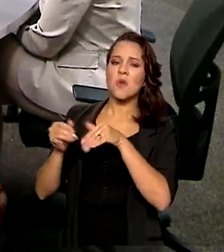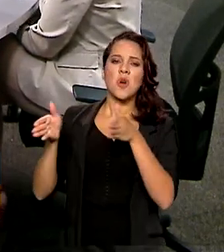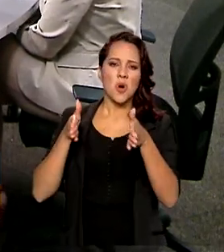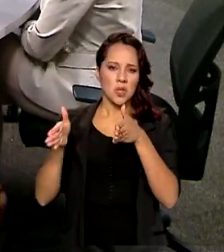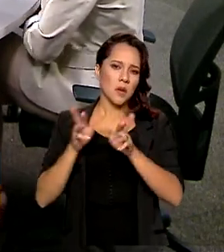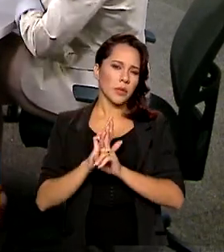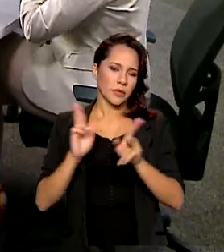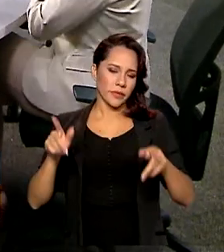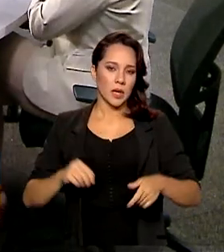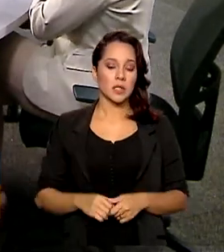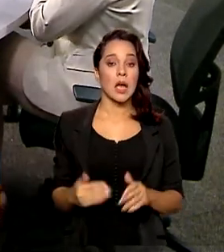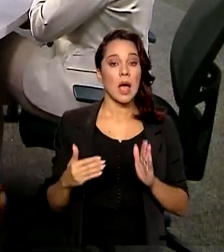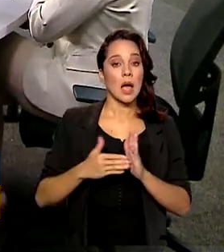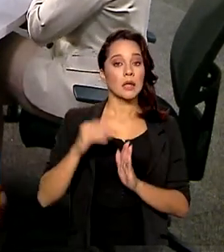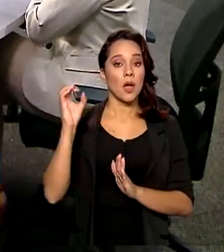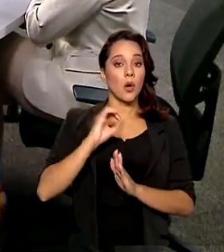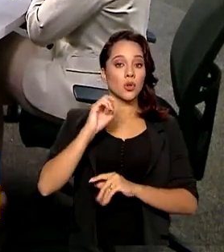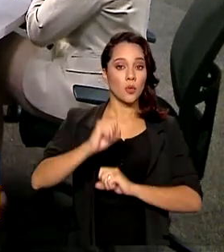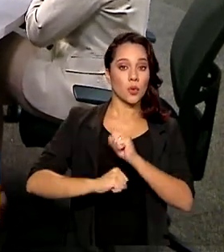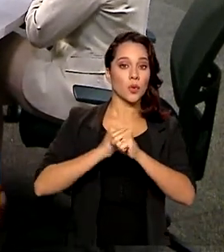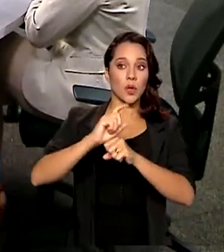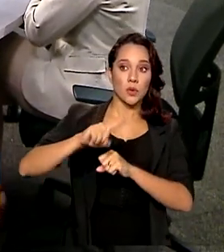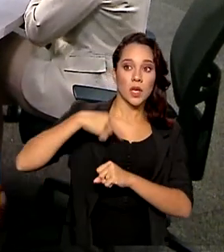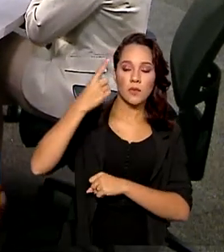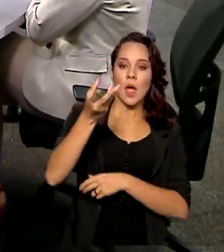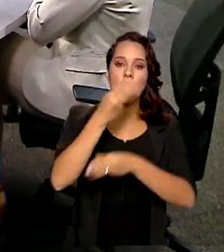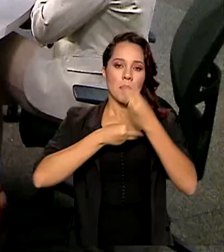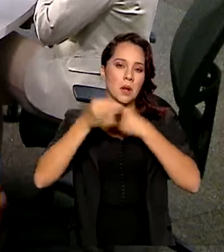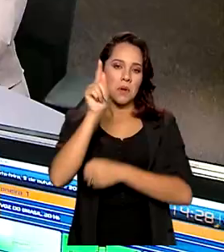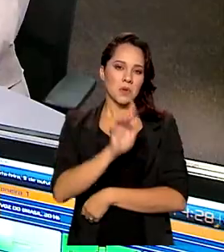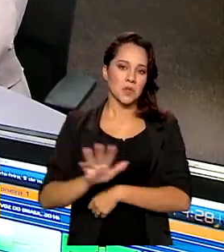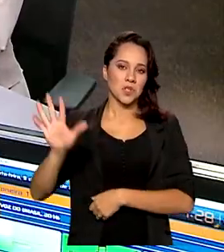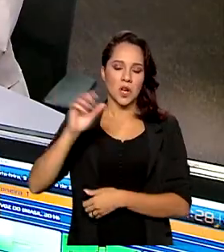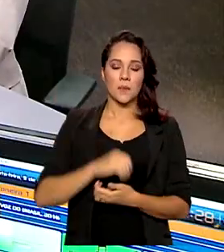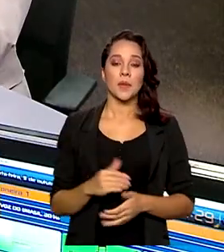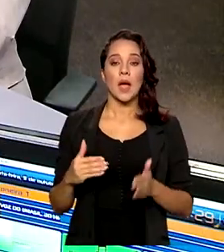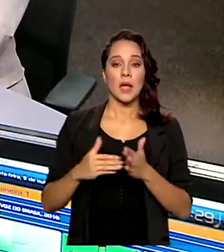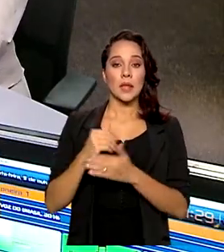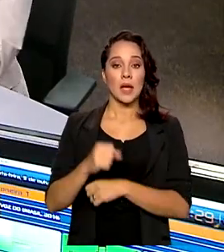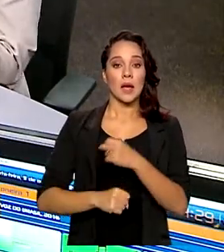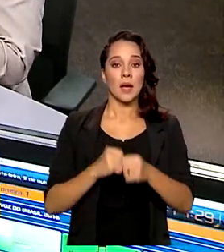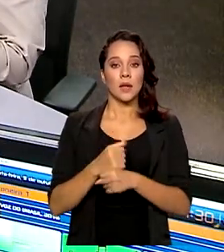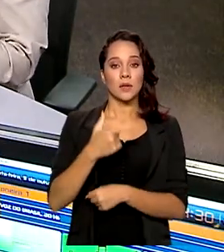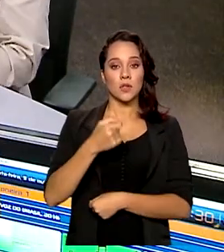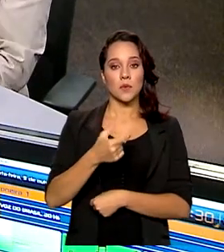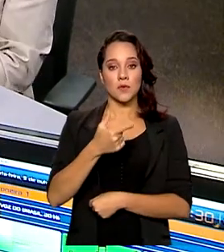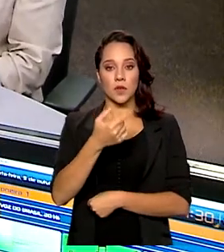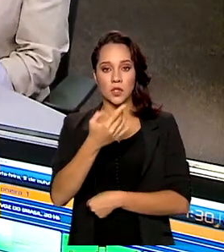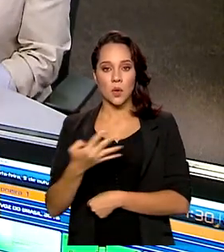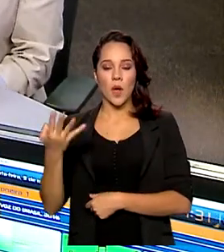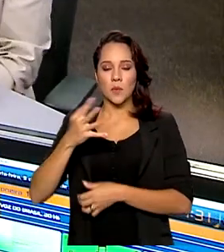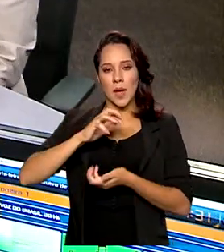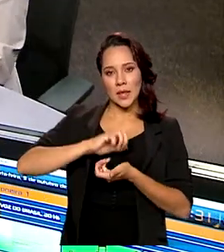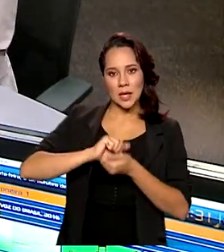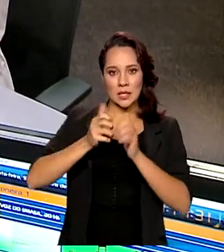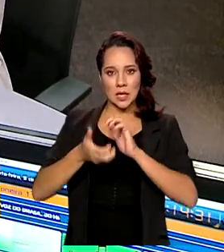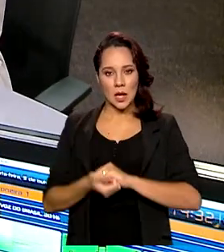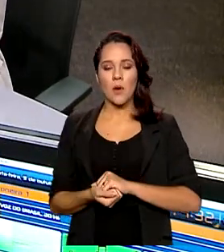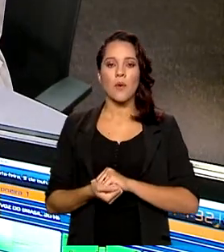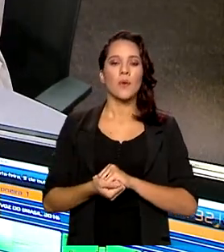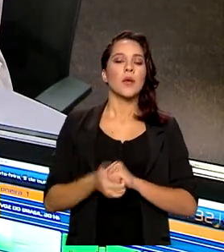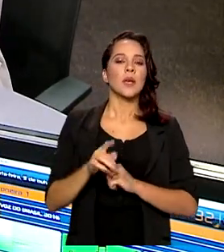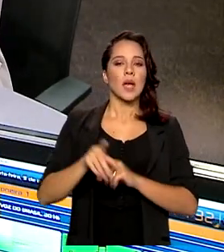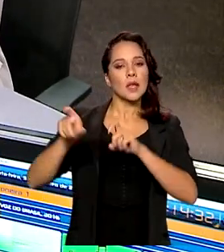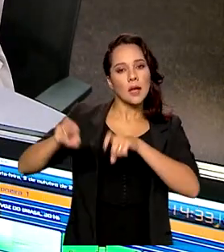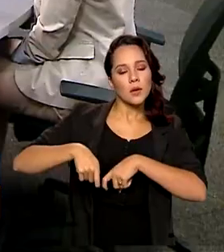é diferente, até outubro do ano que vem, para alimentos em geral. Até 2024, para alimentos artesanais, fabricados